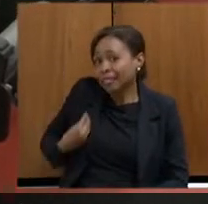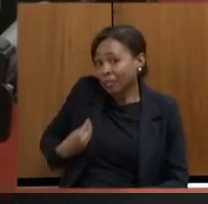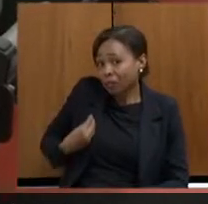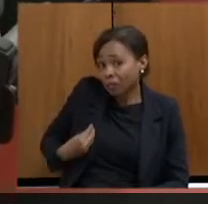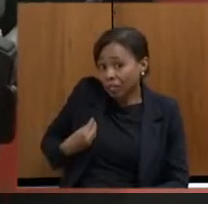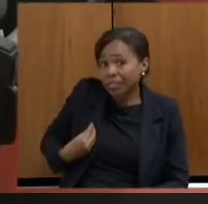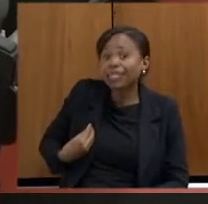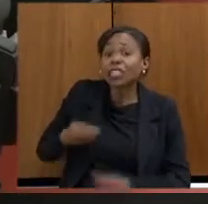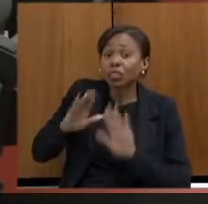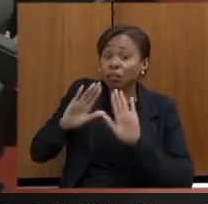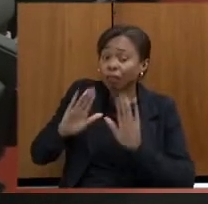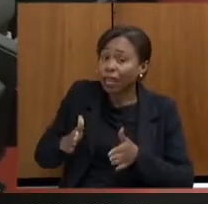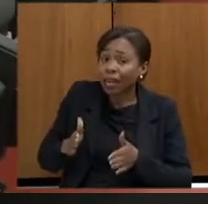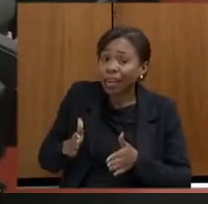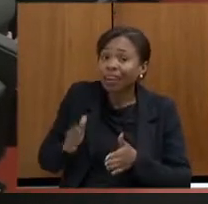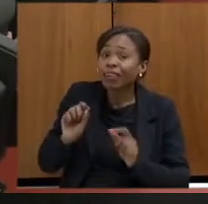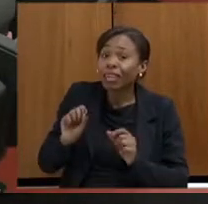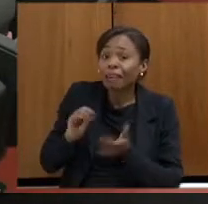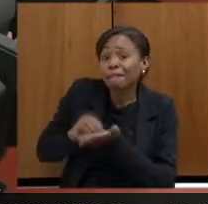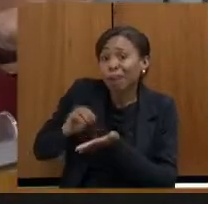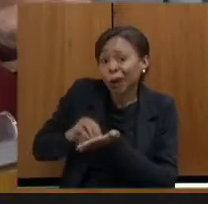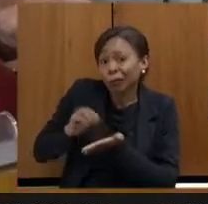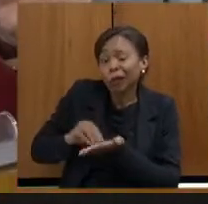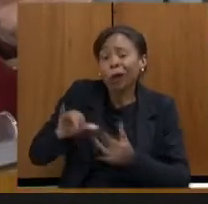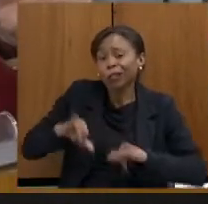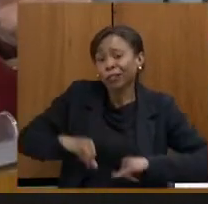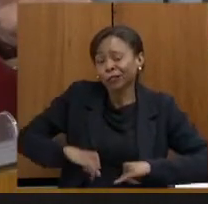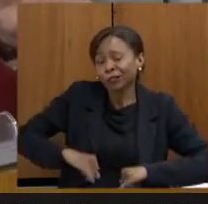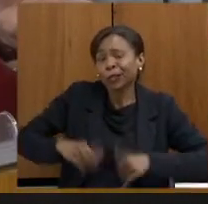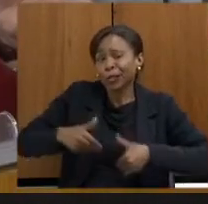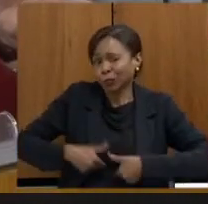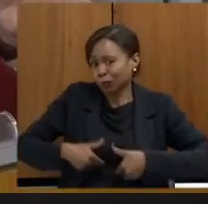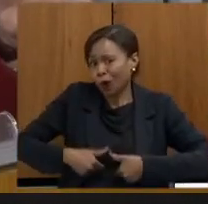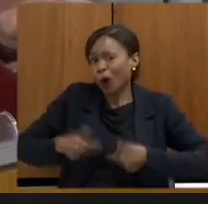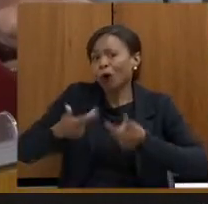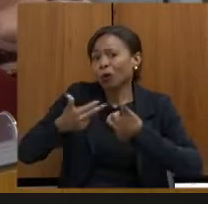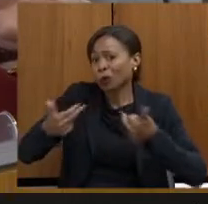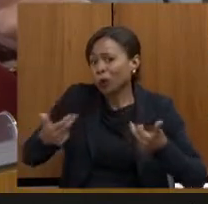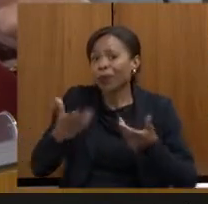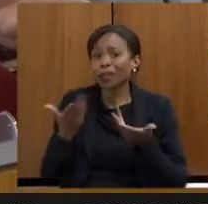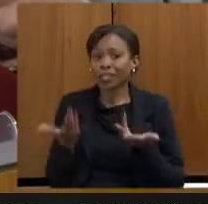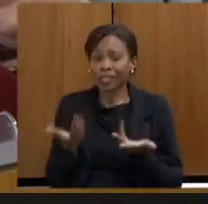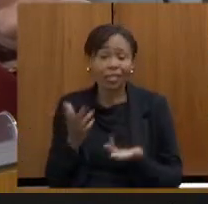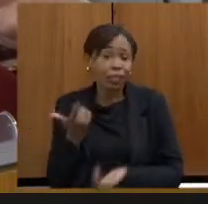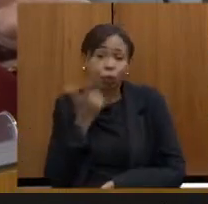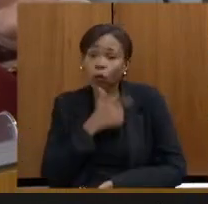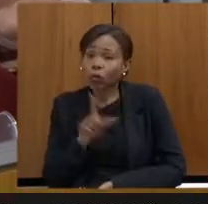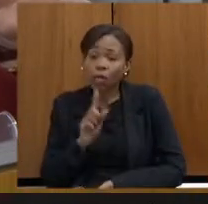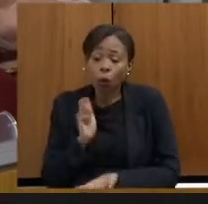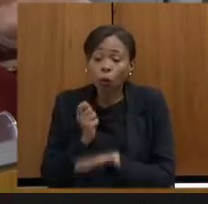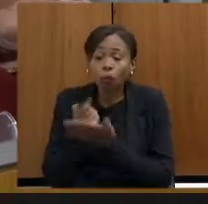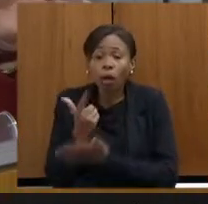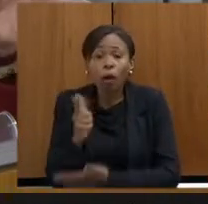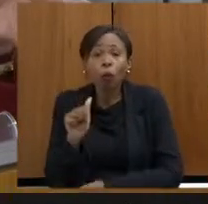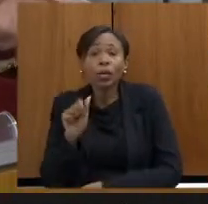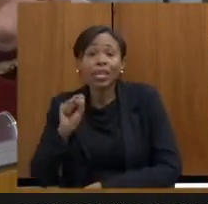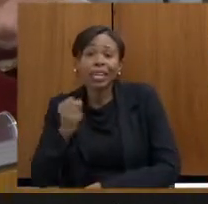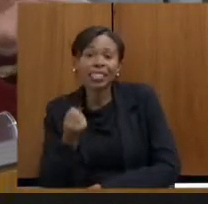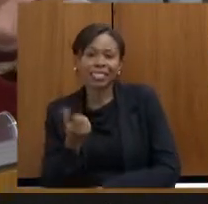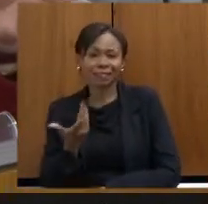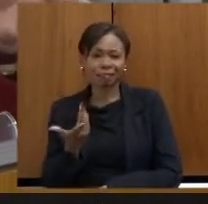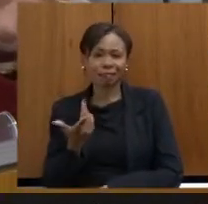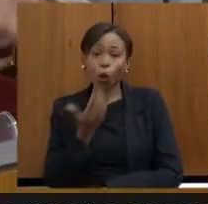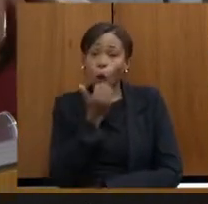fazer nada disso. É disso que eu estou dizendo. Então, a pessoa não consegue comprar o gás, a pessoa não consegue